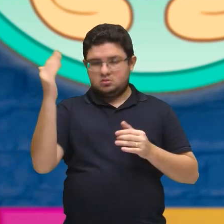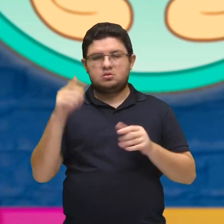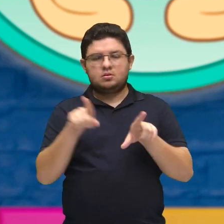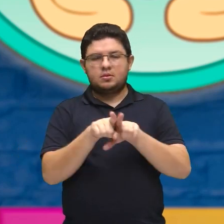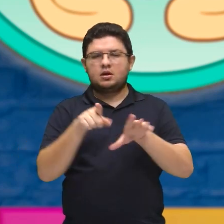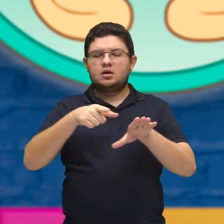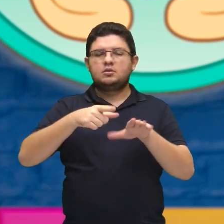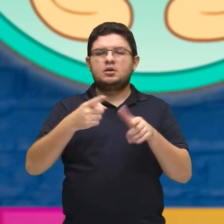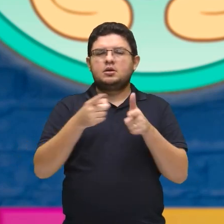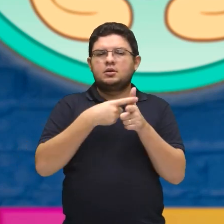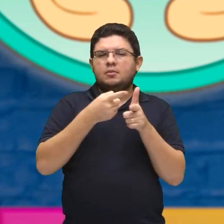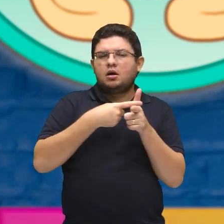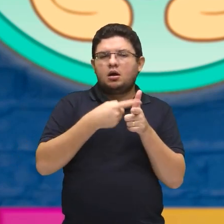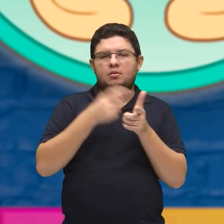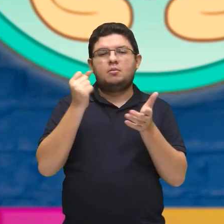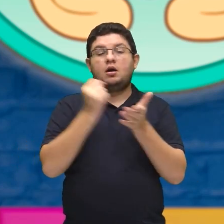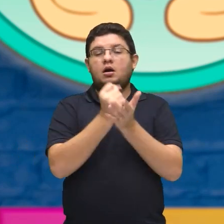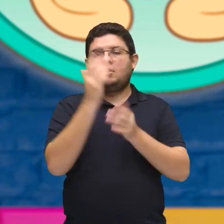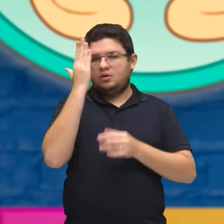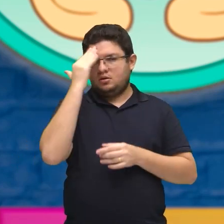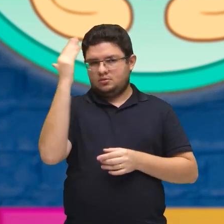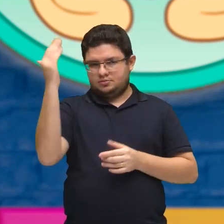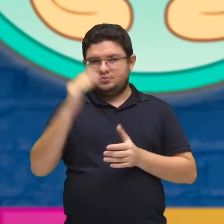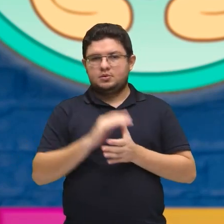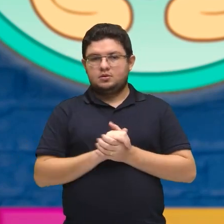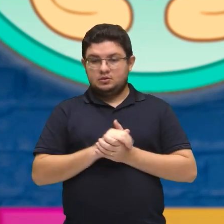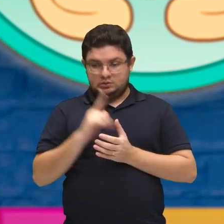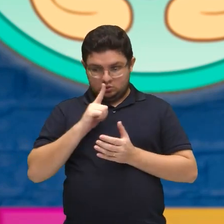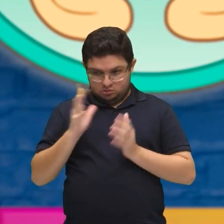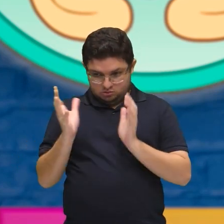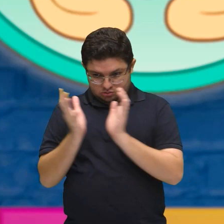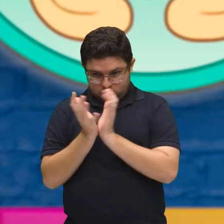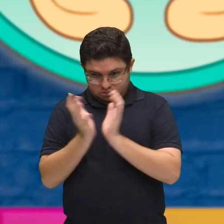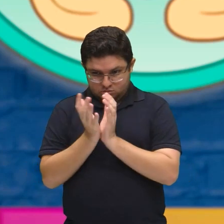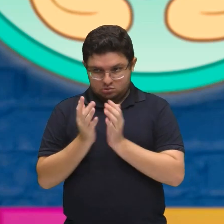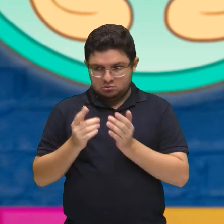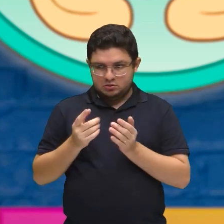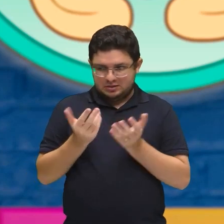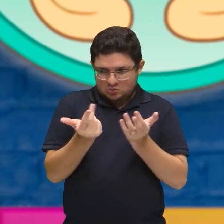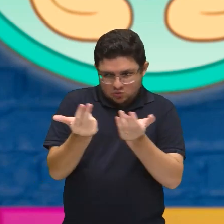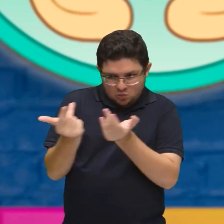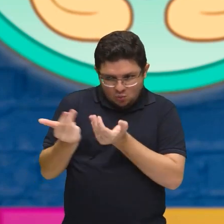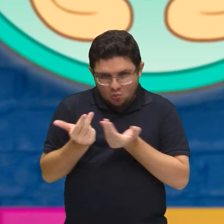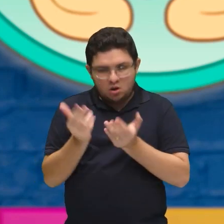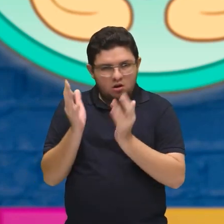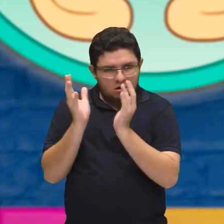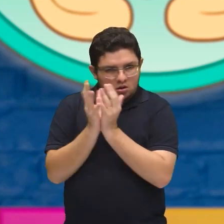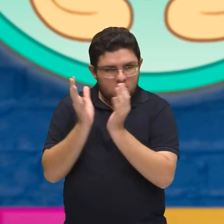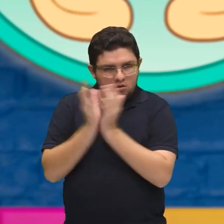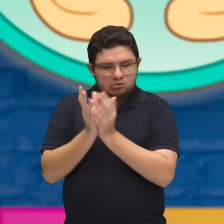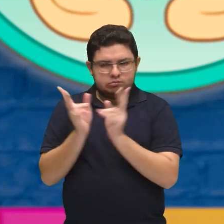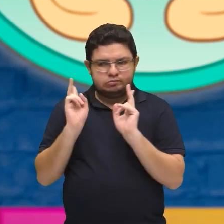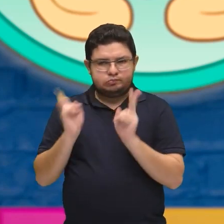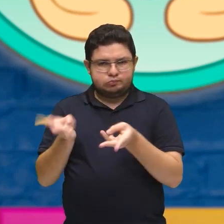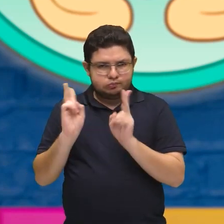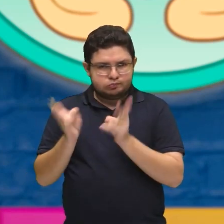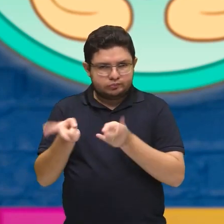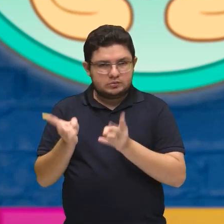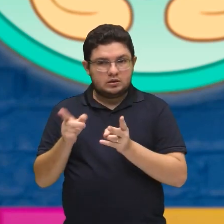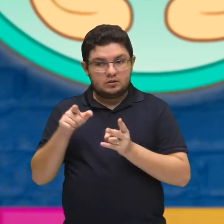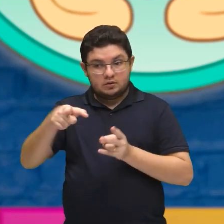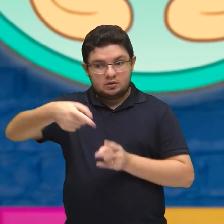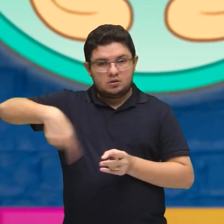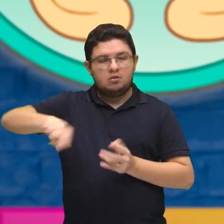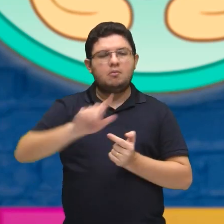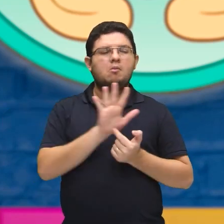questão social em que vai formando grupos. E esse grupo vai ditar na escola quem é o padrão de